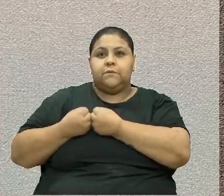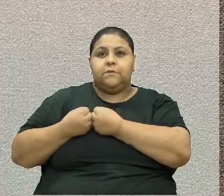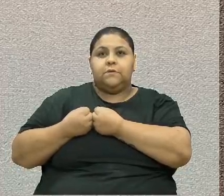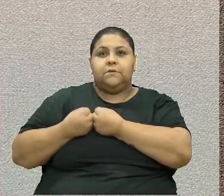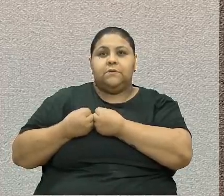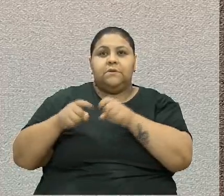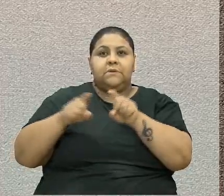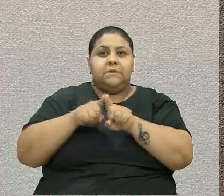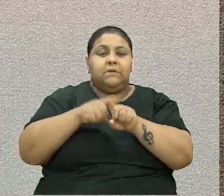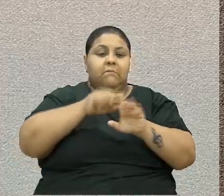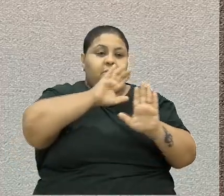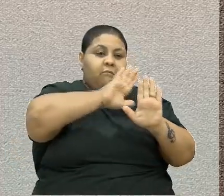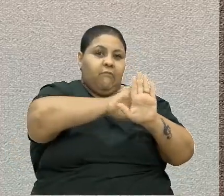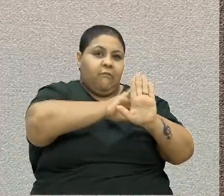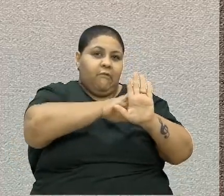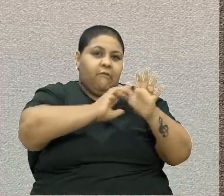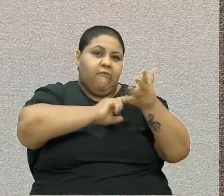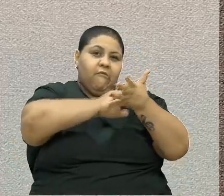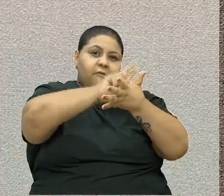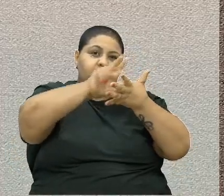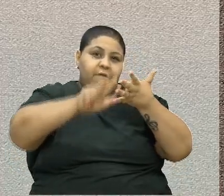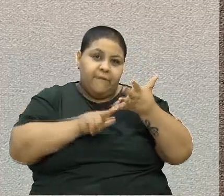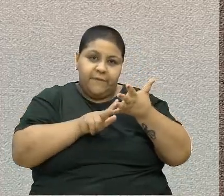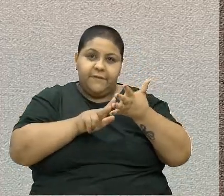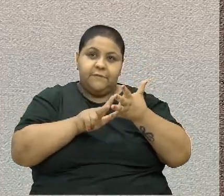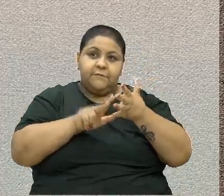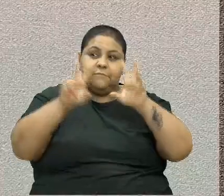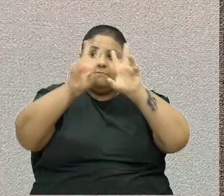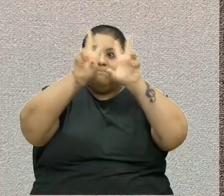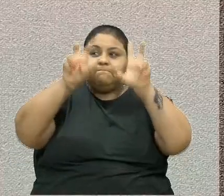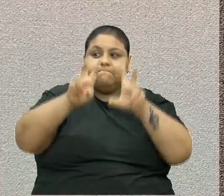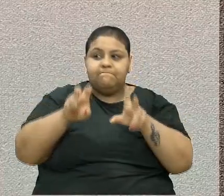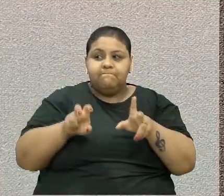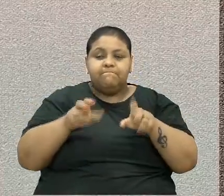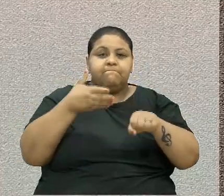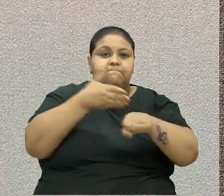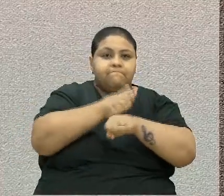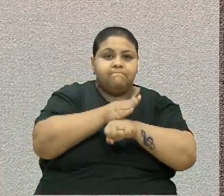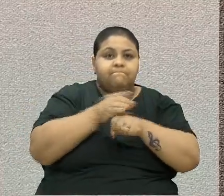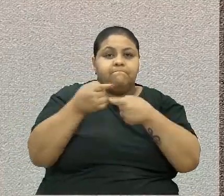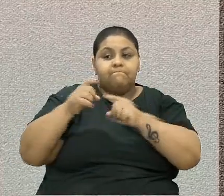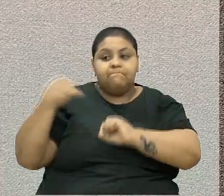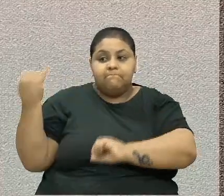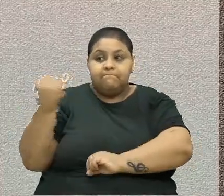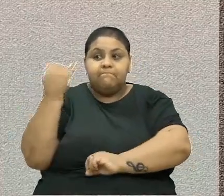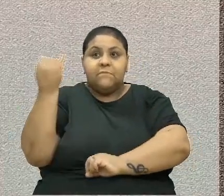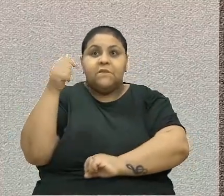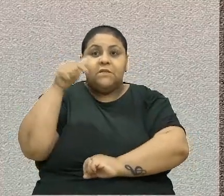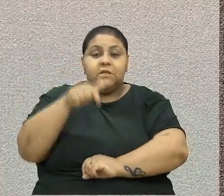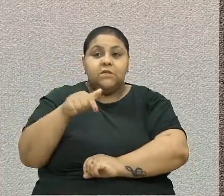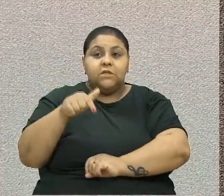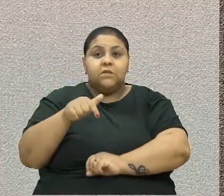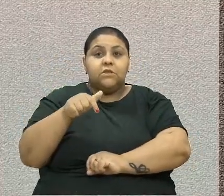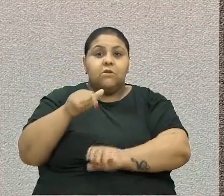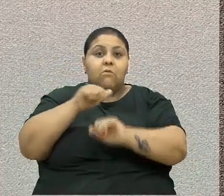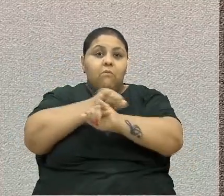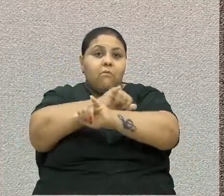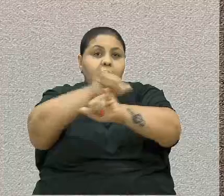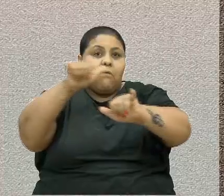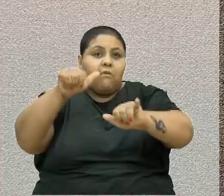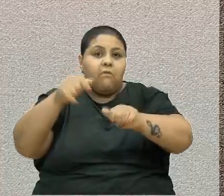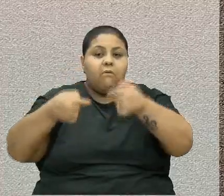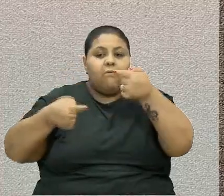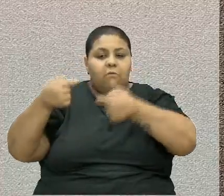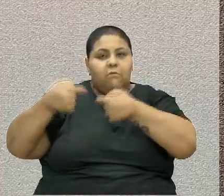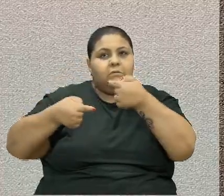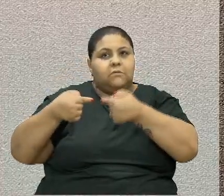envolve ideologias, envolve uma série de assuntos, mas é importante a gente trazer esse debate